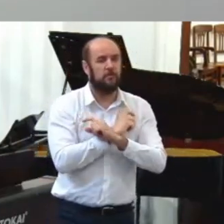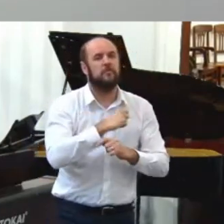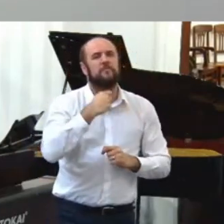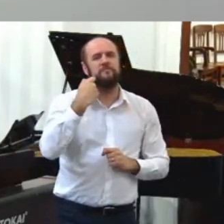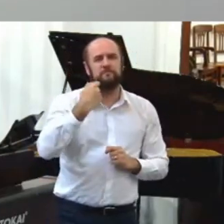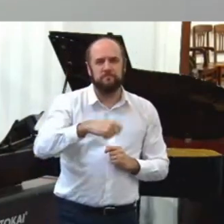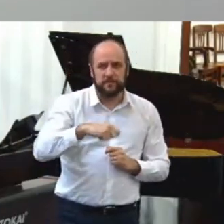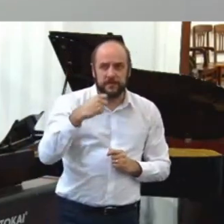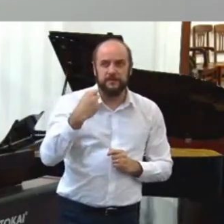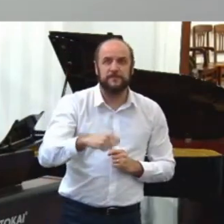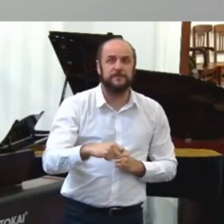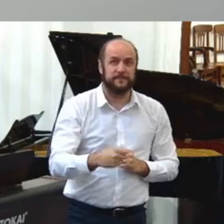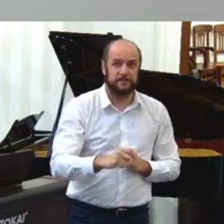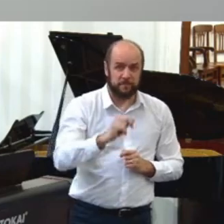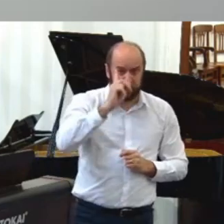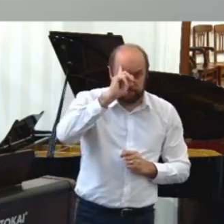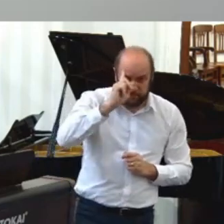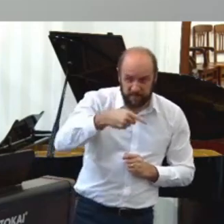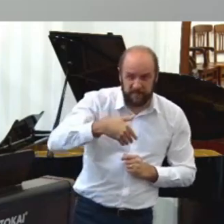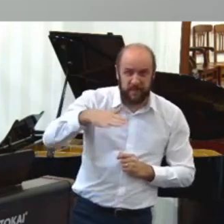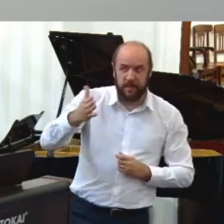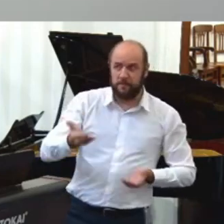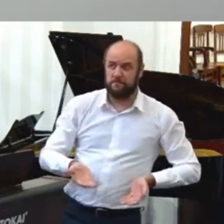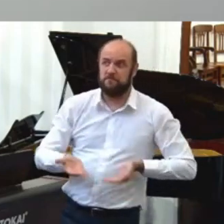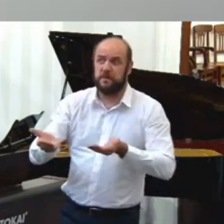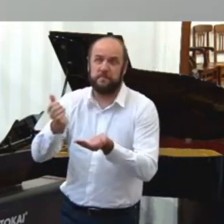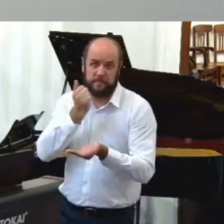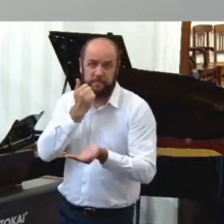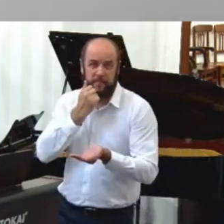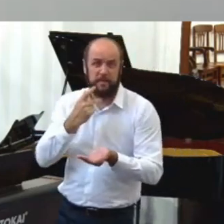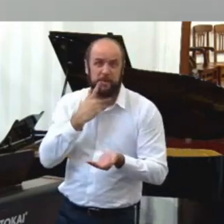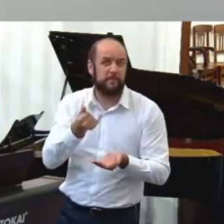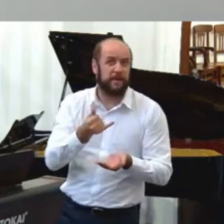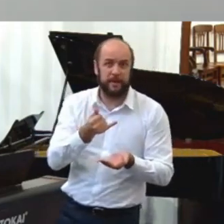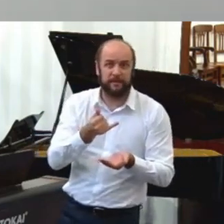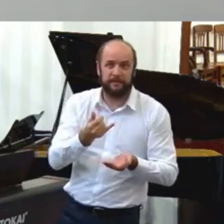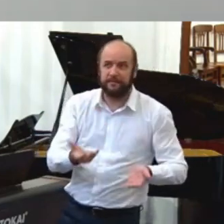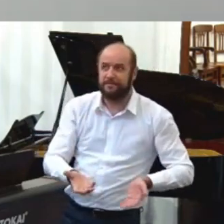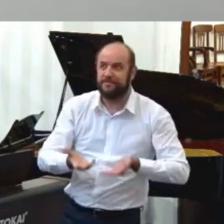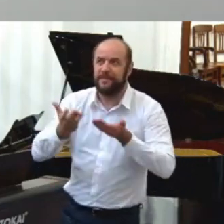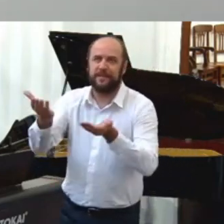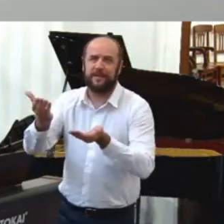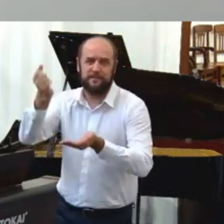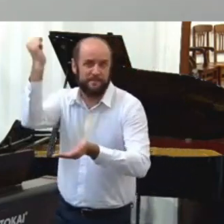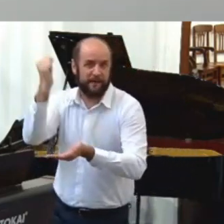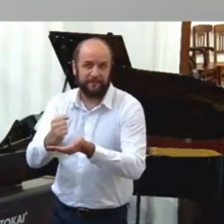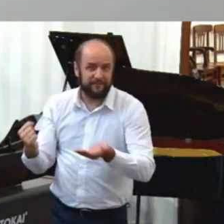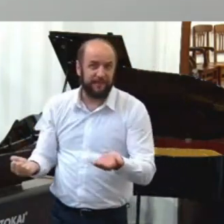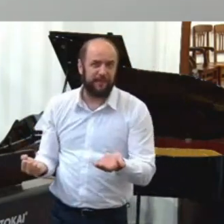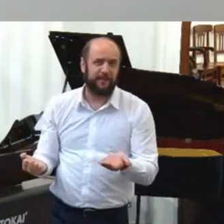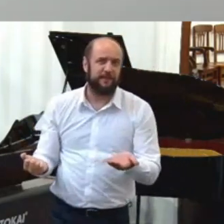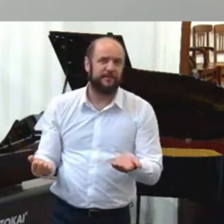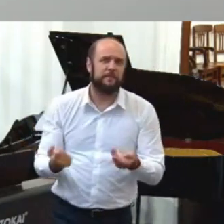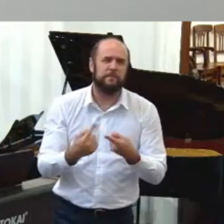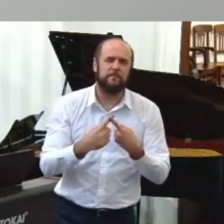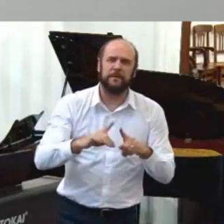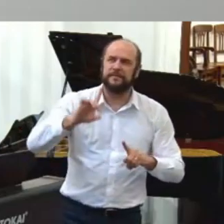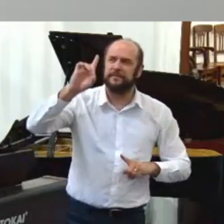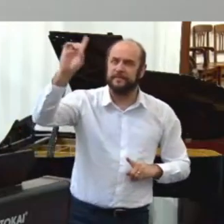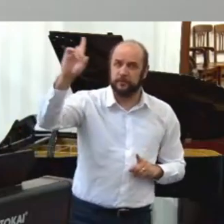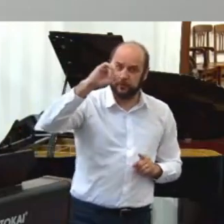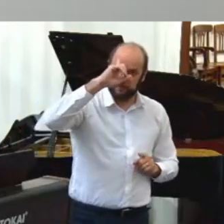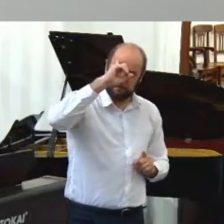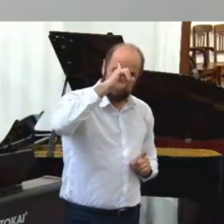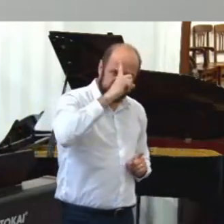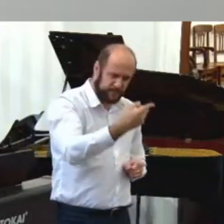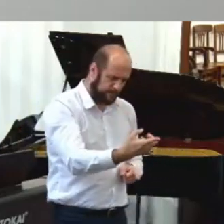precisaria denunciar aquela criança ao seu pai naquela hora. Mas Deus coloca no coração daquela